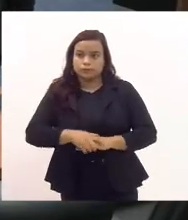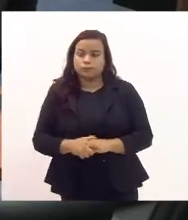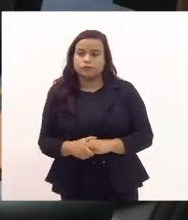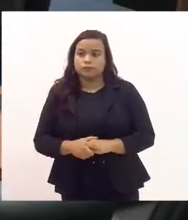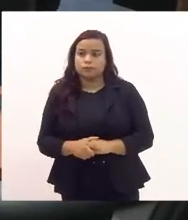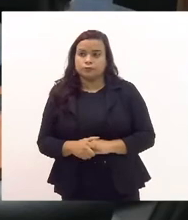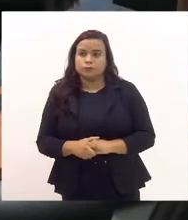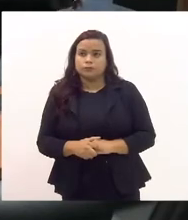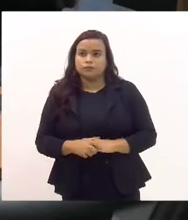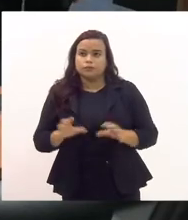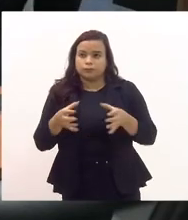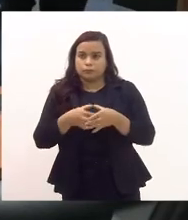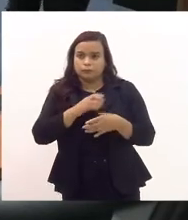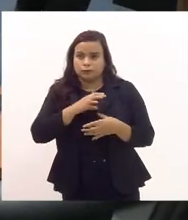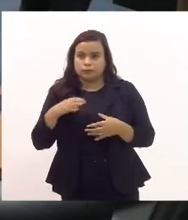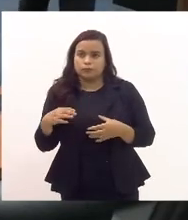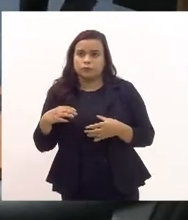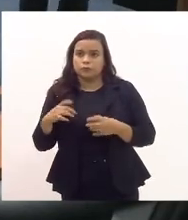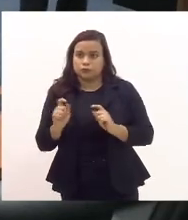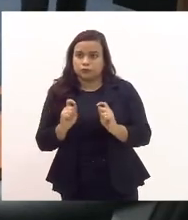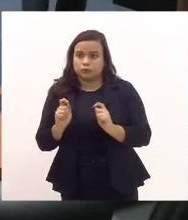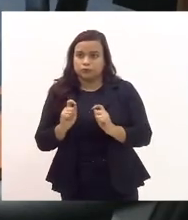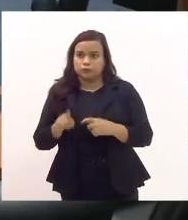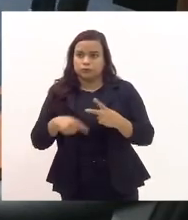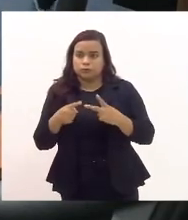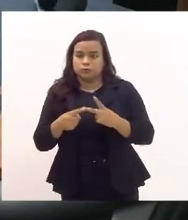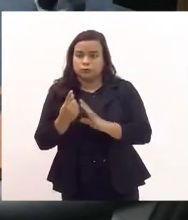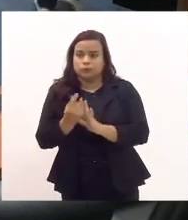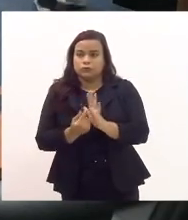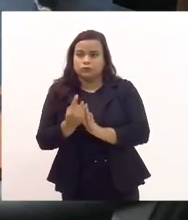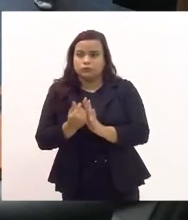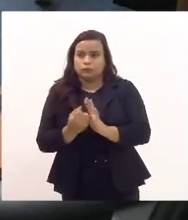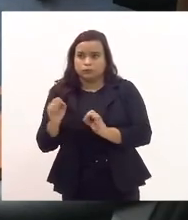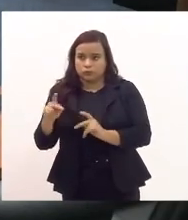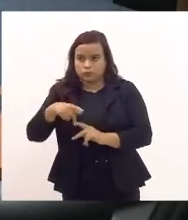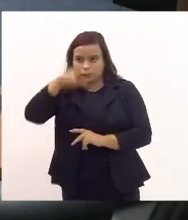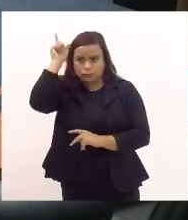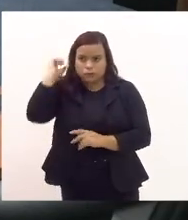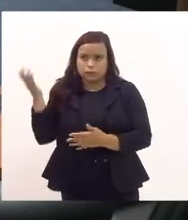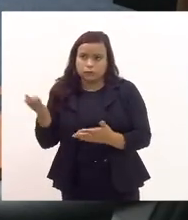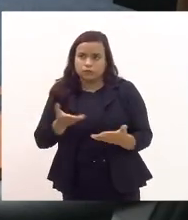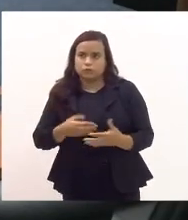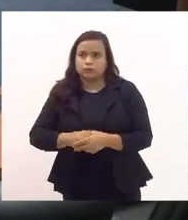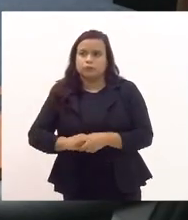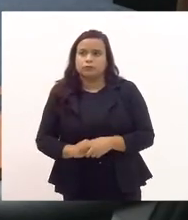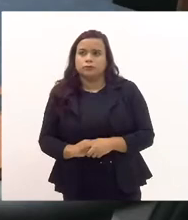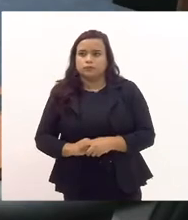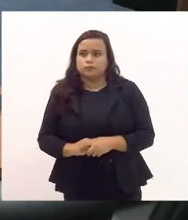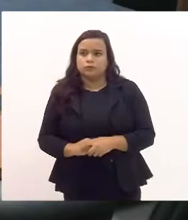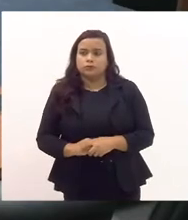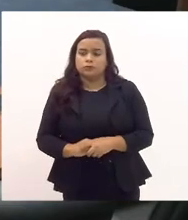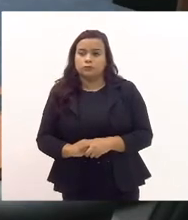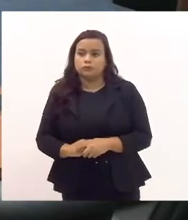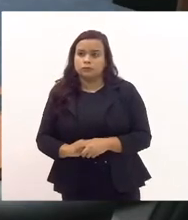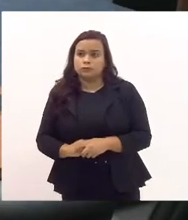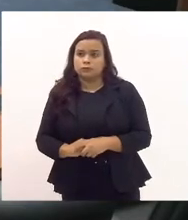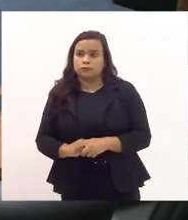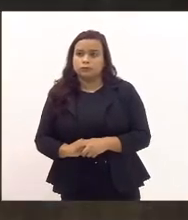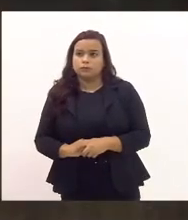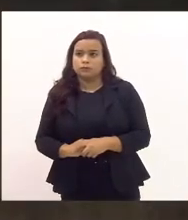a comissão de economia e em seguida orçamento tá longe E aí o